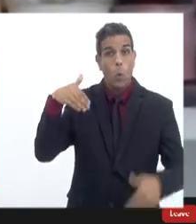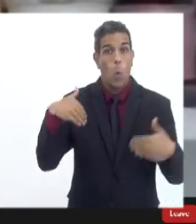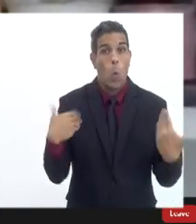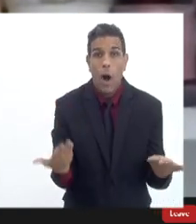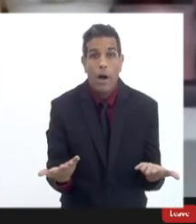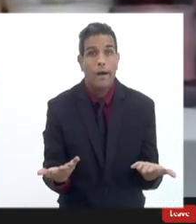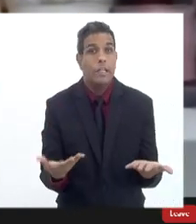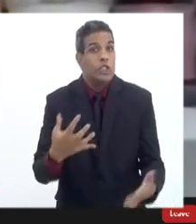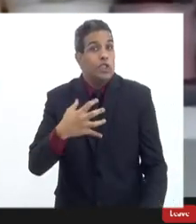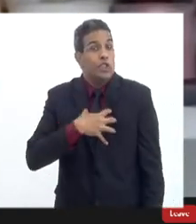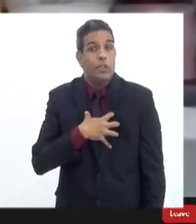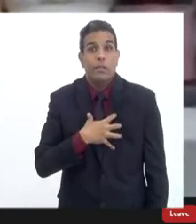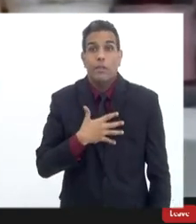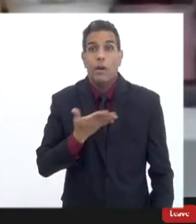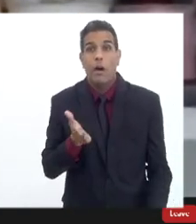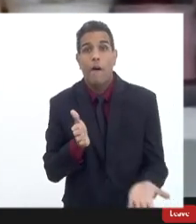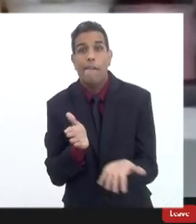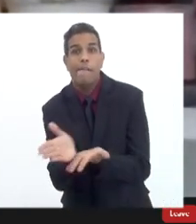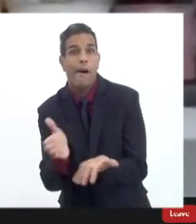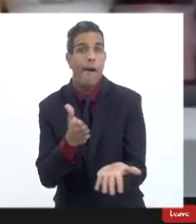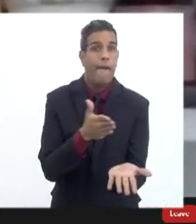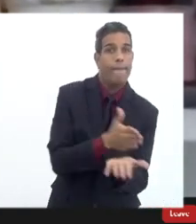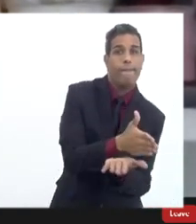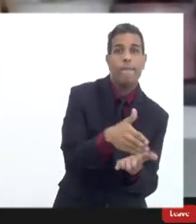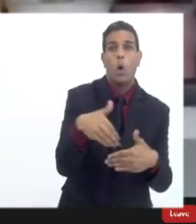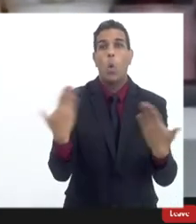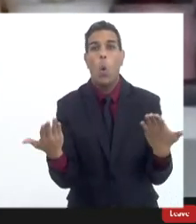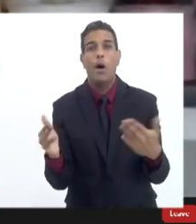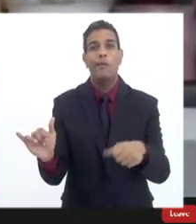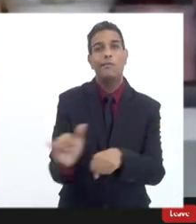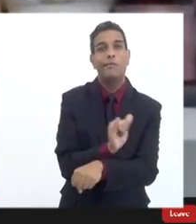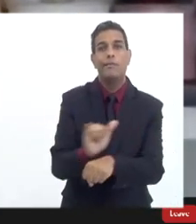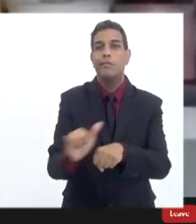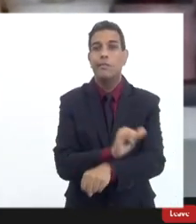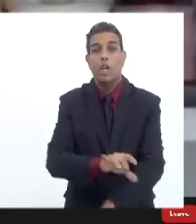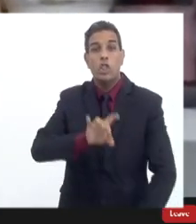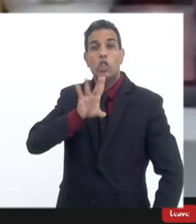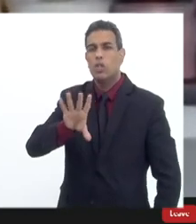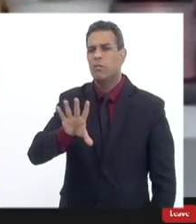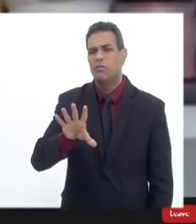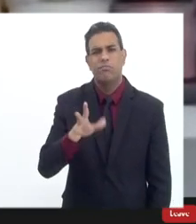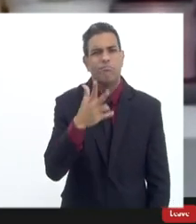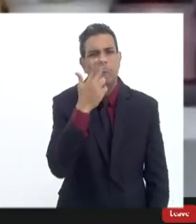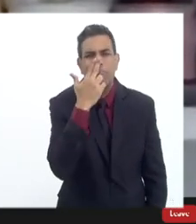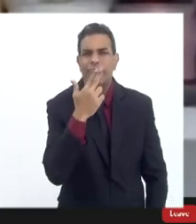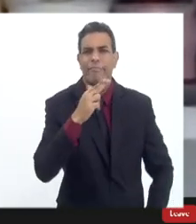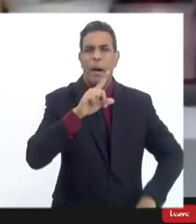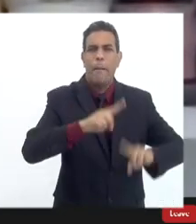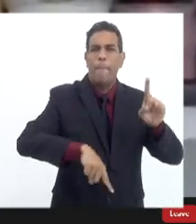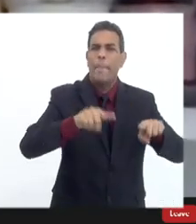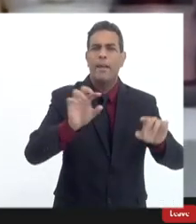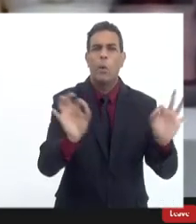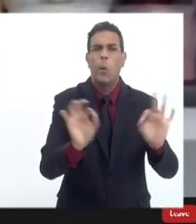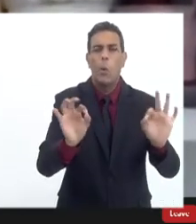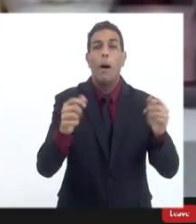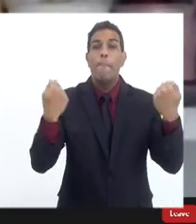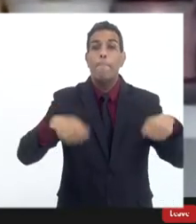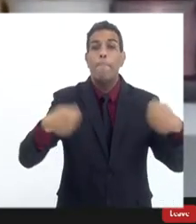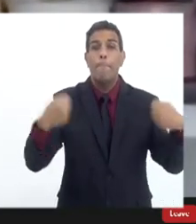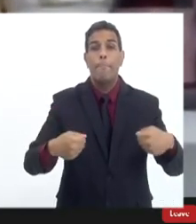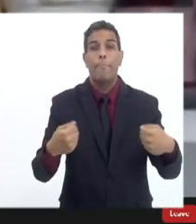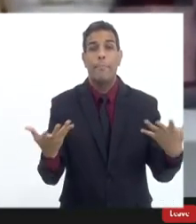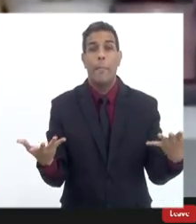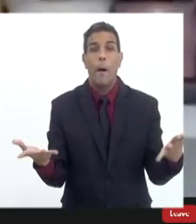tem jeito de a gente só pensar ferramentas e instrumentos. Eles precisam